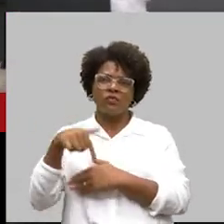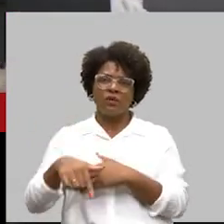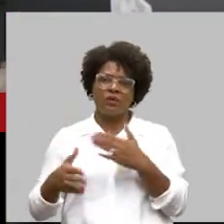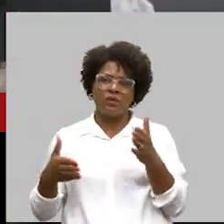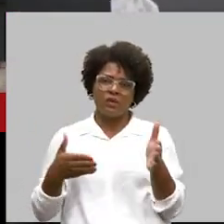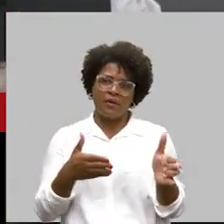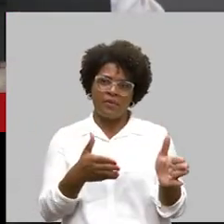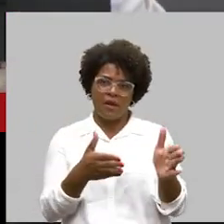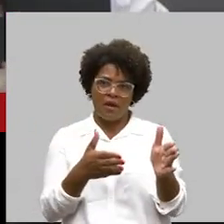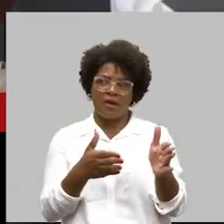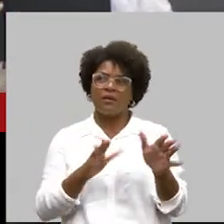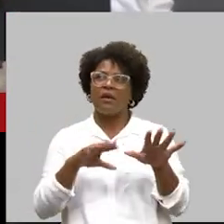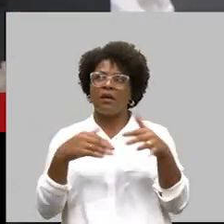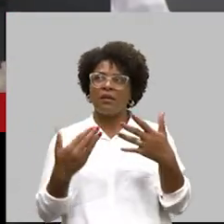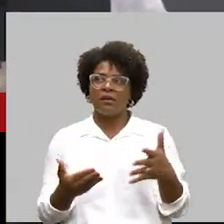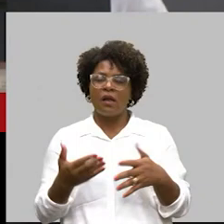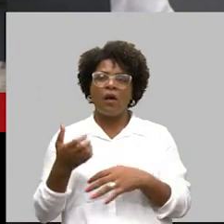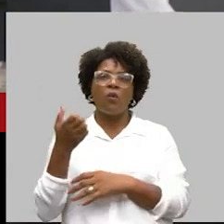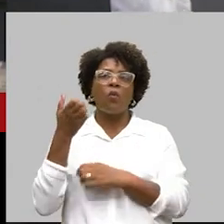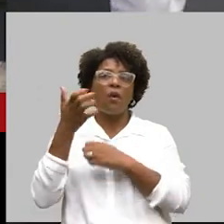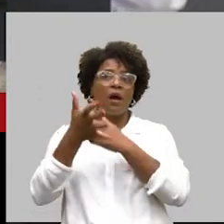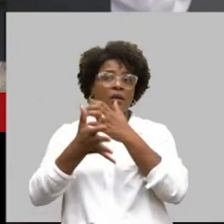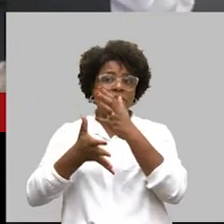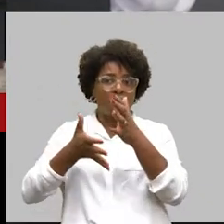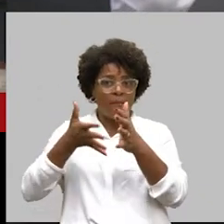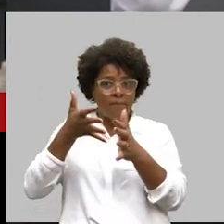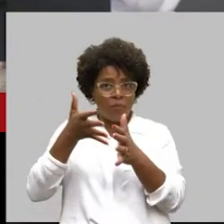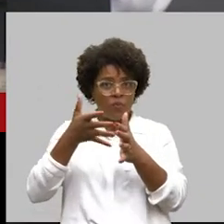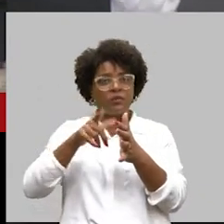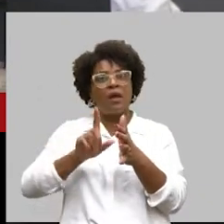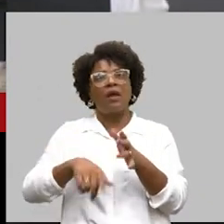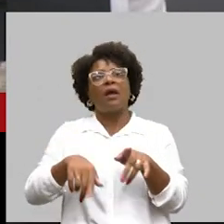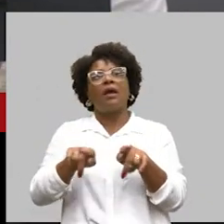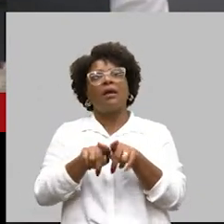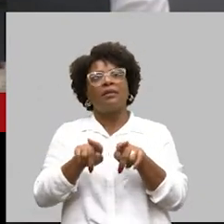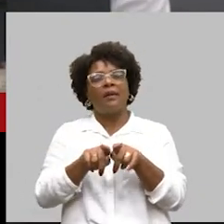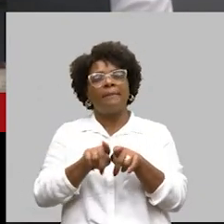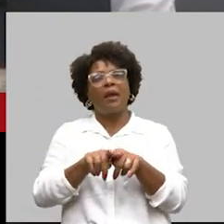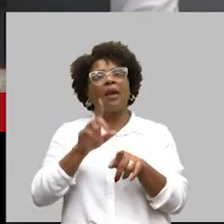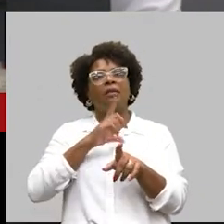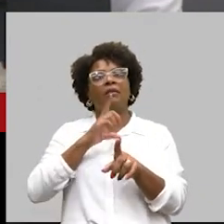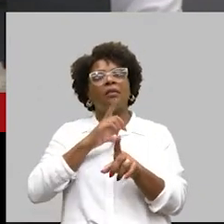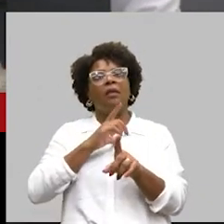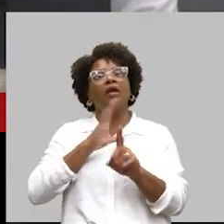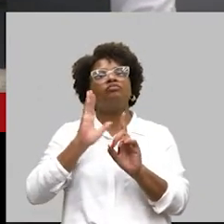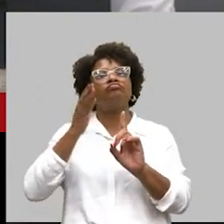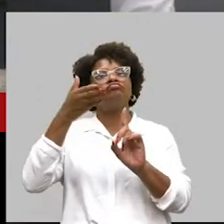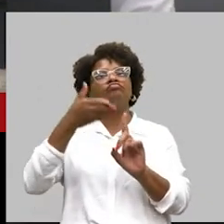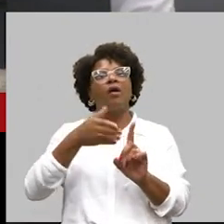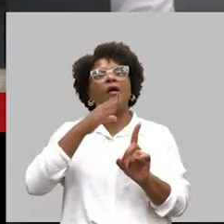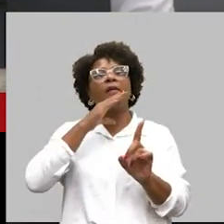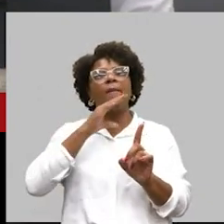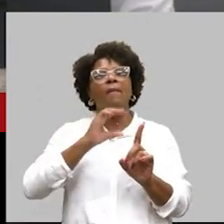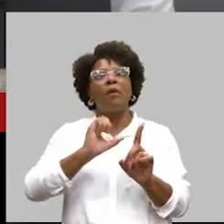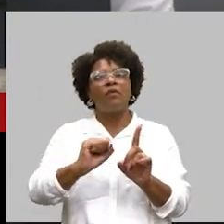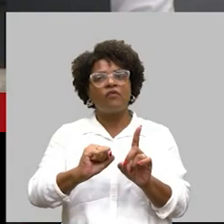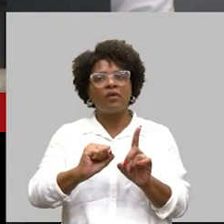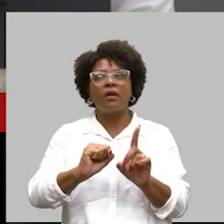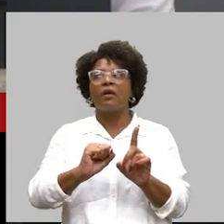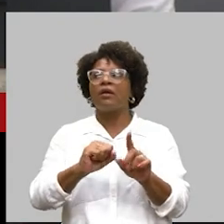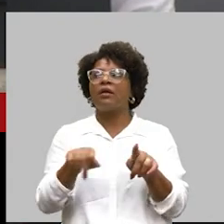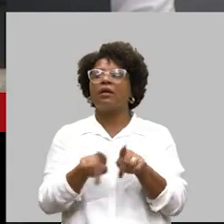então esta música de Giovan dos Santos é também inspirada em Paulo fre não tenho dúvida inspirado na